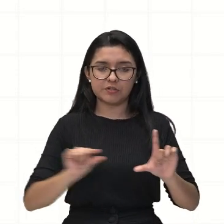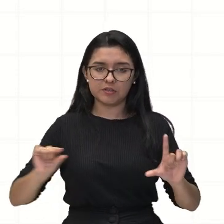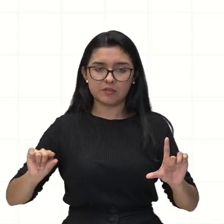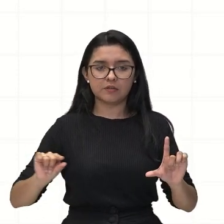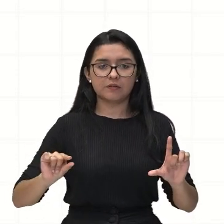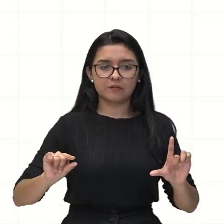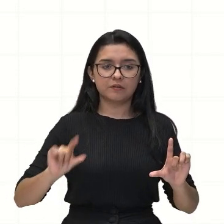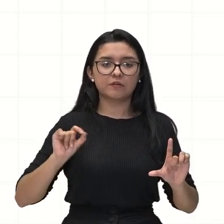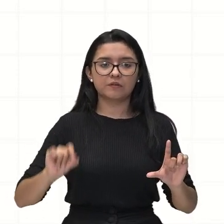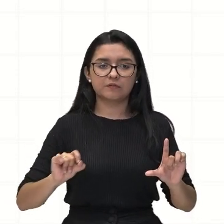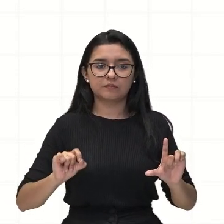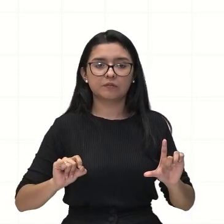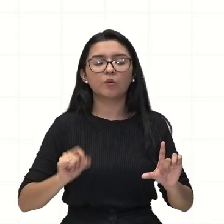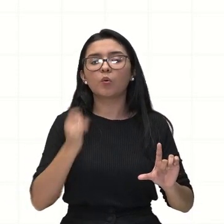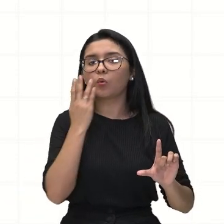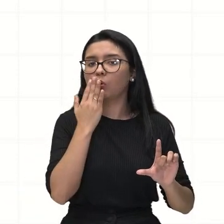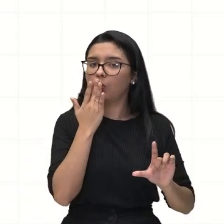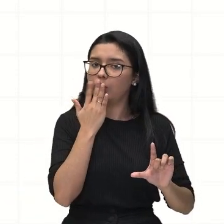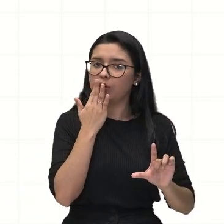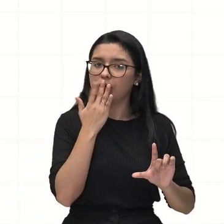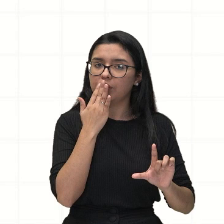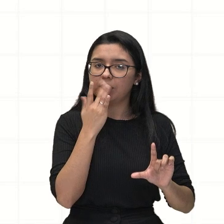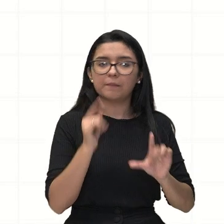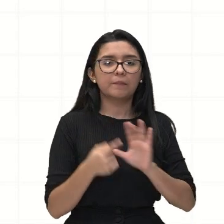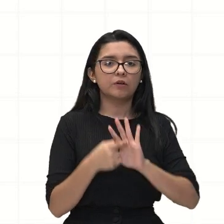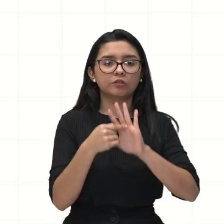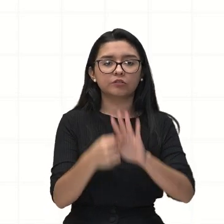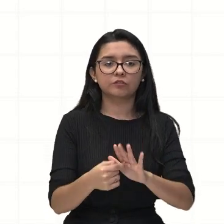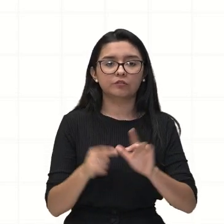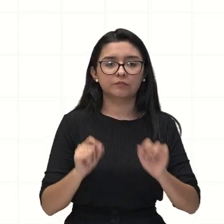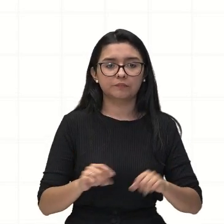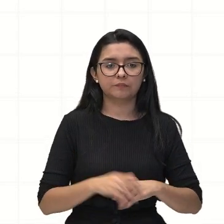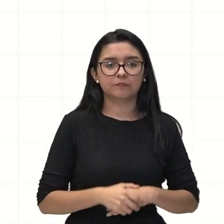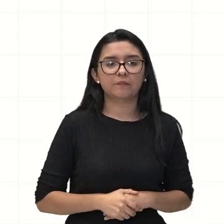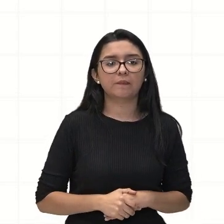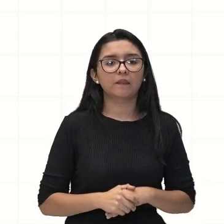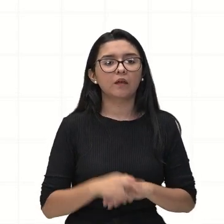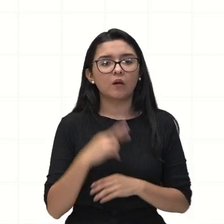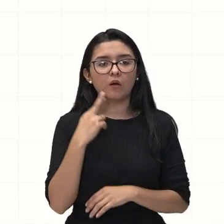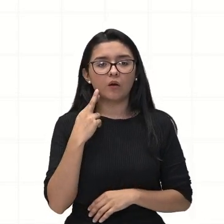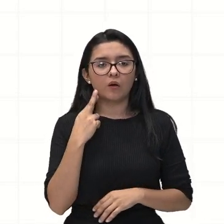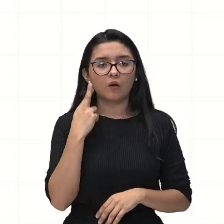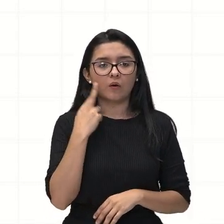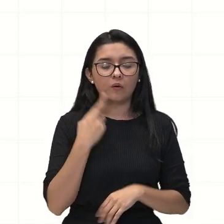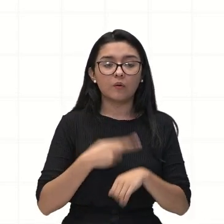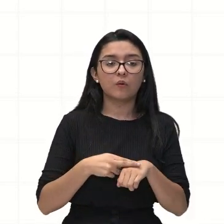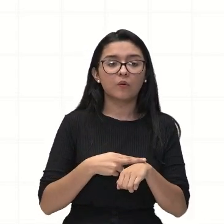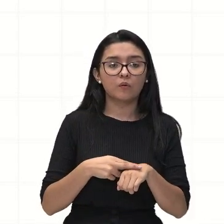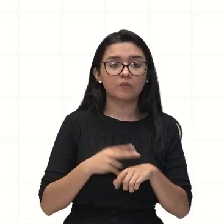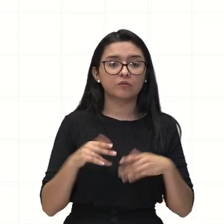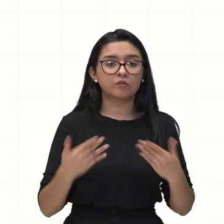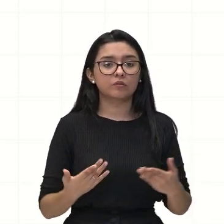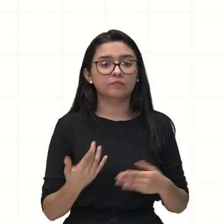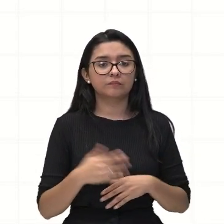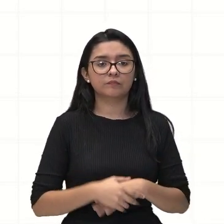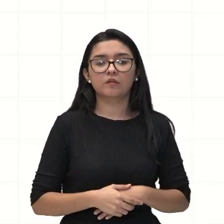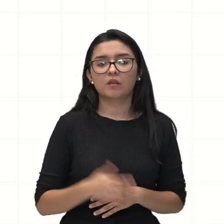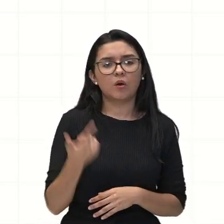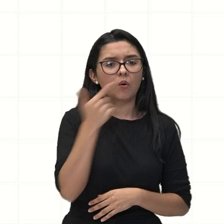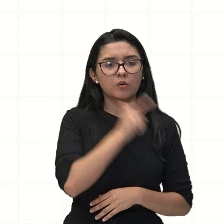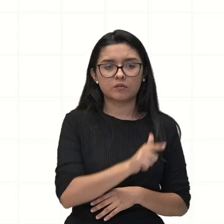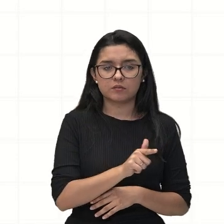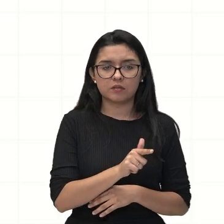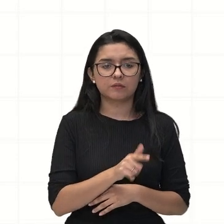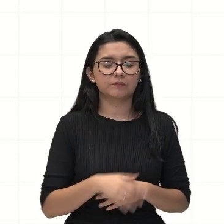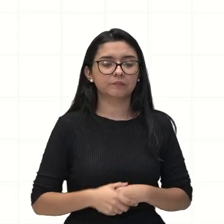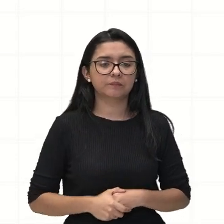com tarjas coloridas, dizendo aqui, a tarja roxa significa o quê? Não consegue de modo algum.